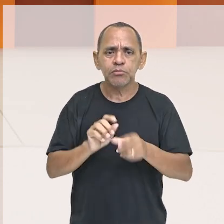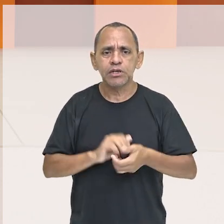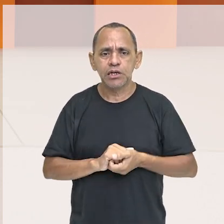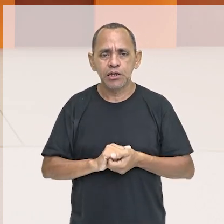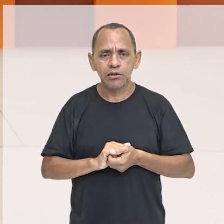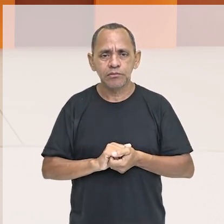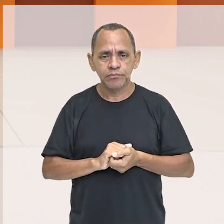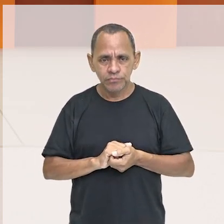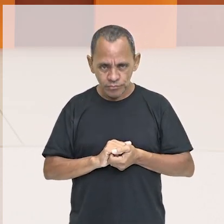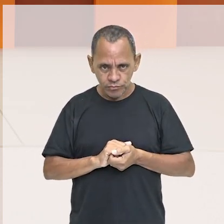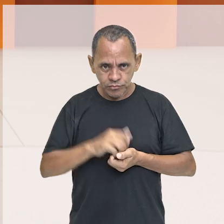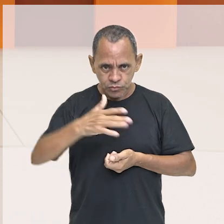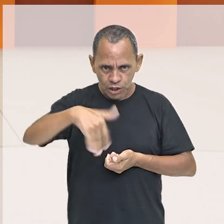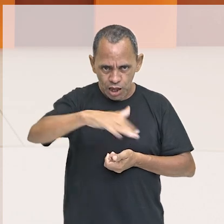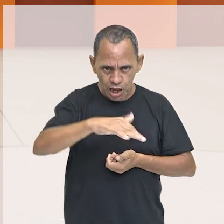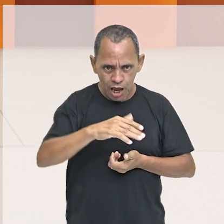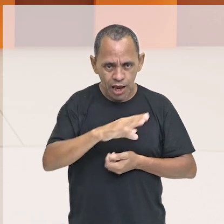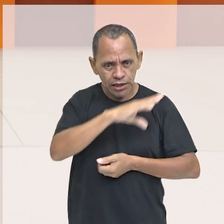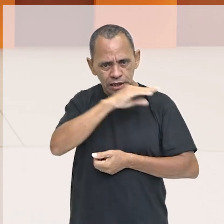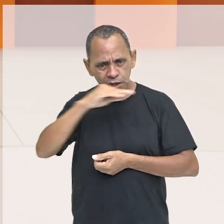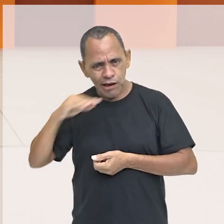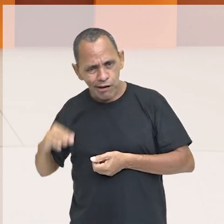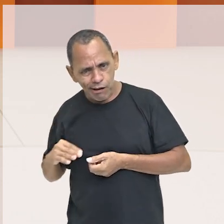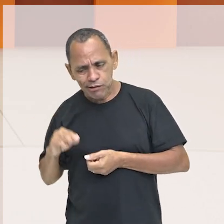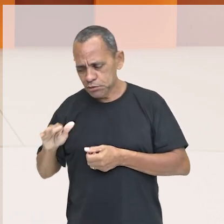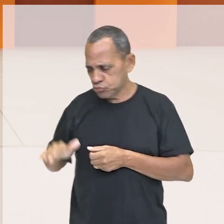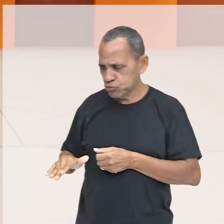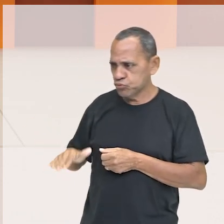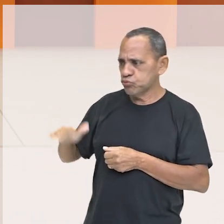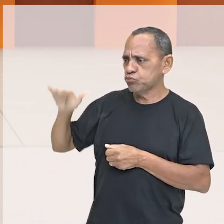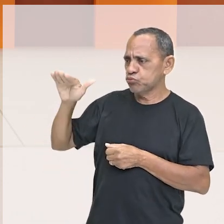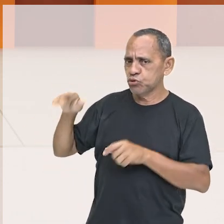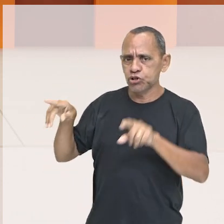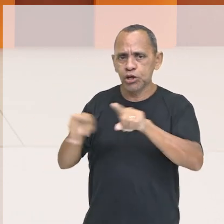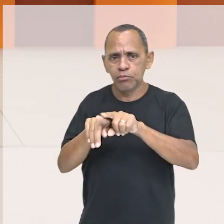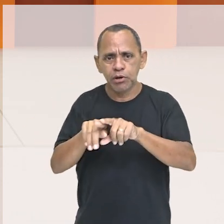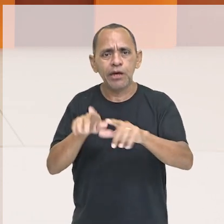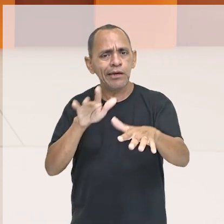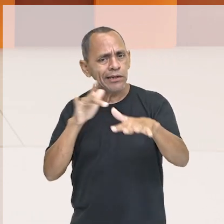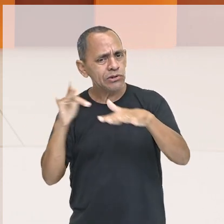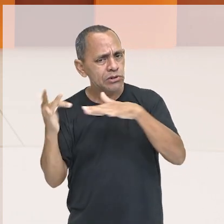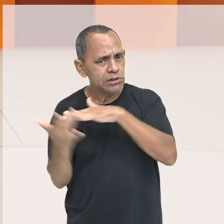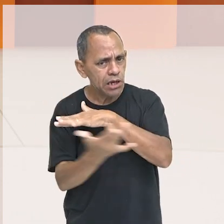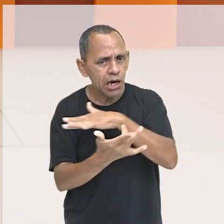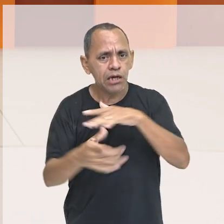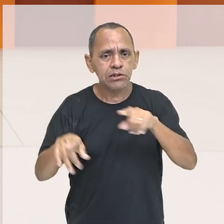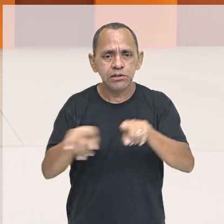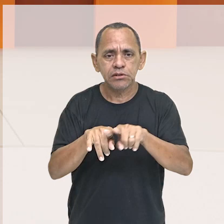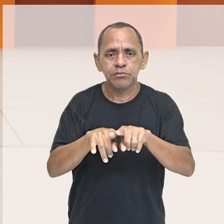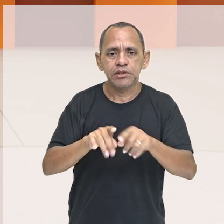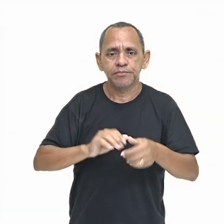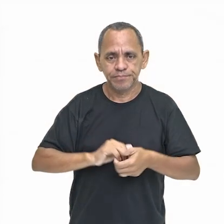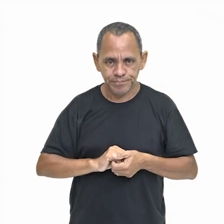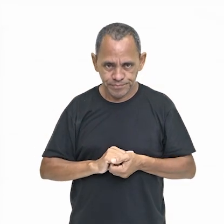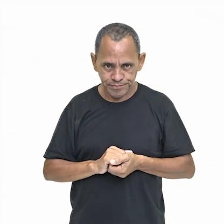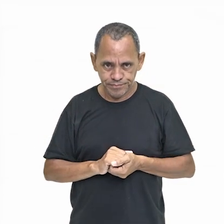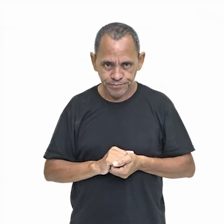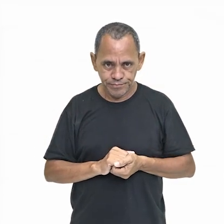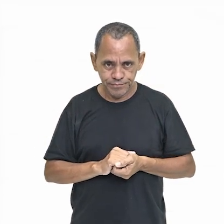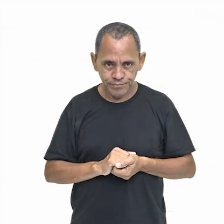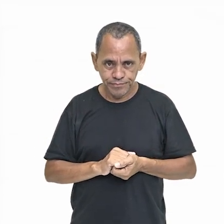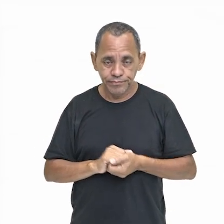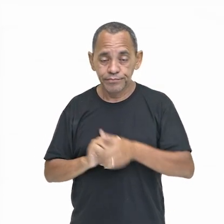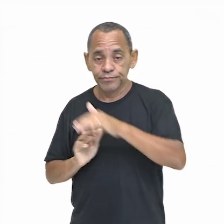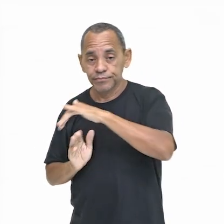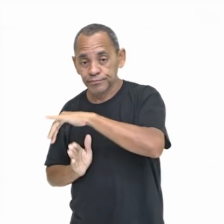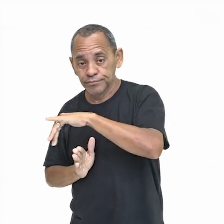própria informatização, né, das chamadas redes sociais. Muito bem. E quais são